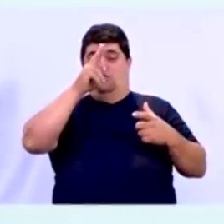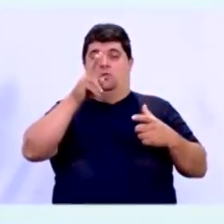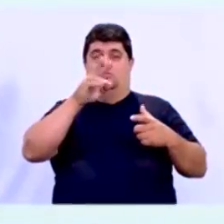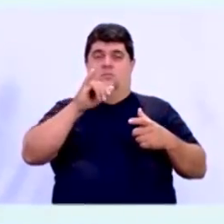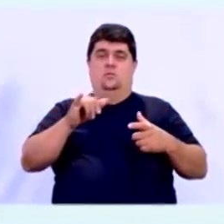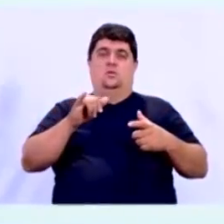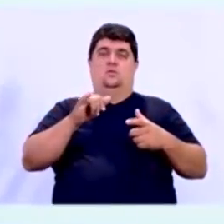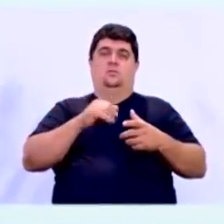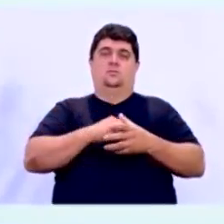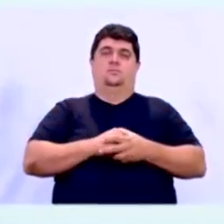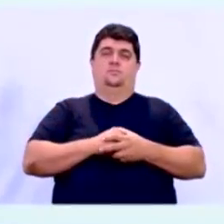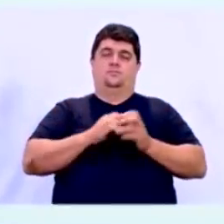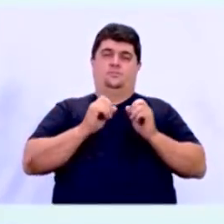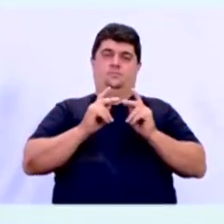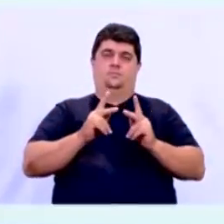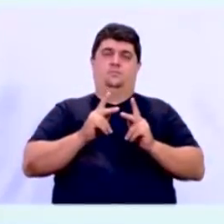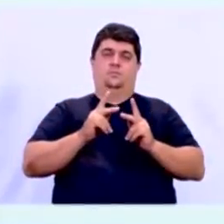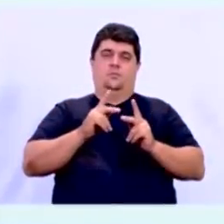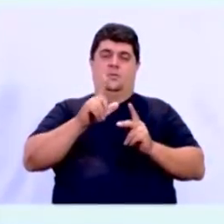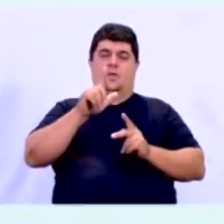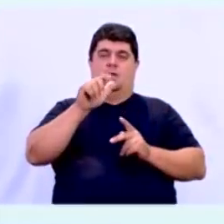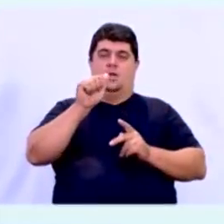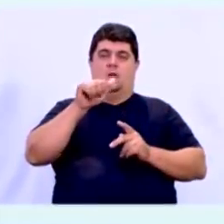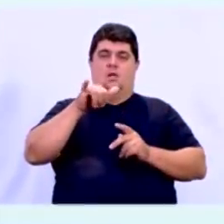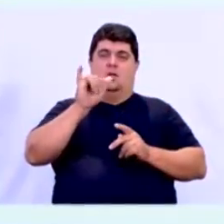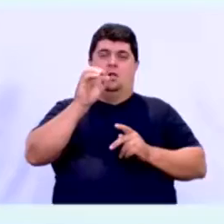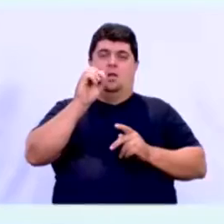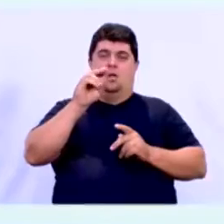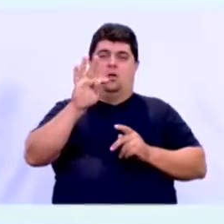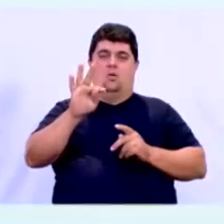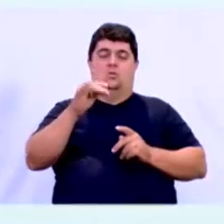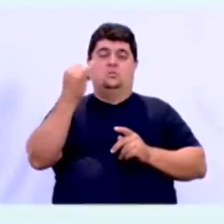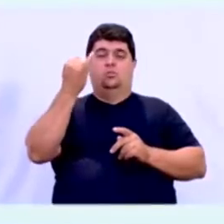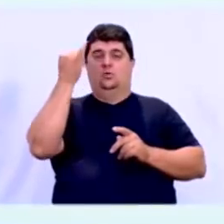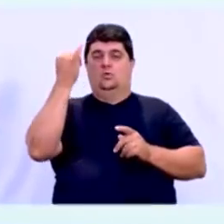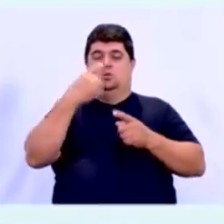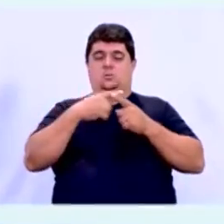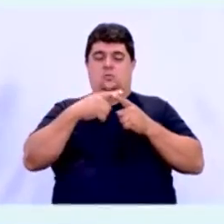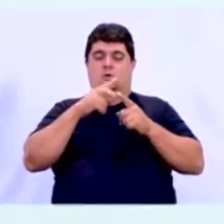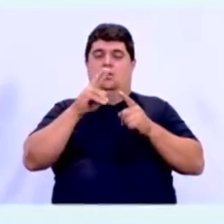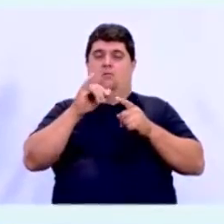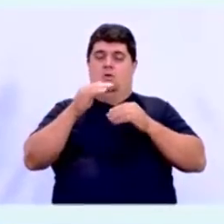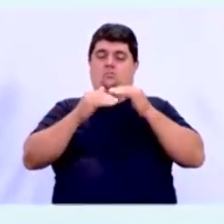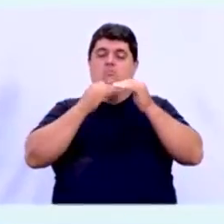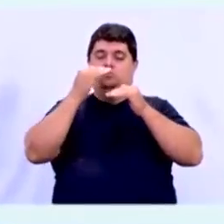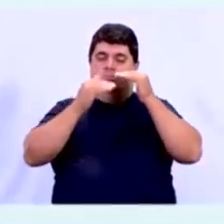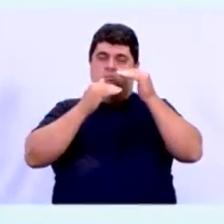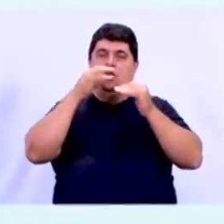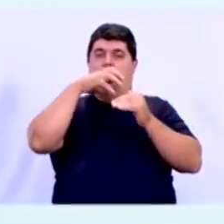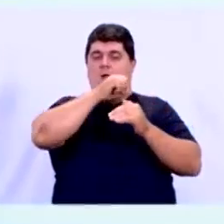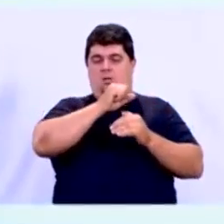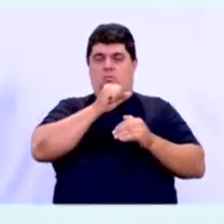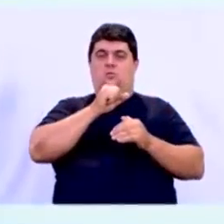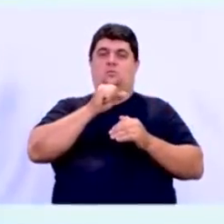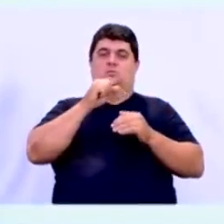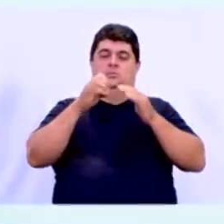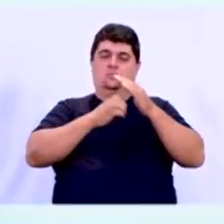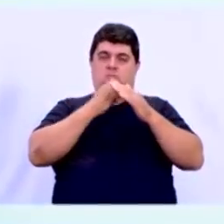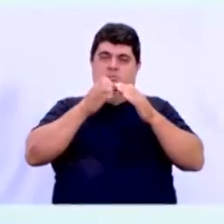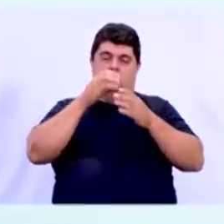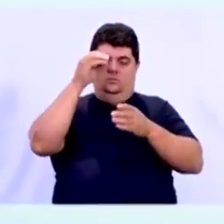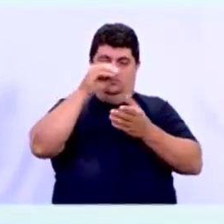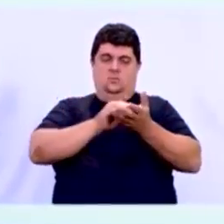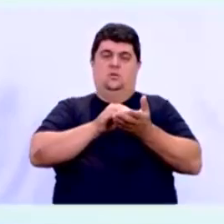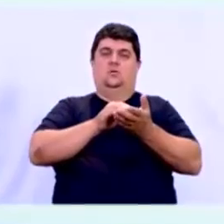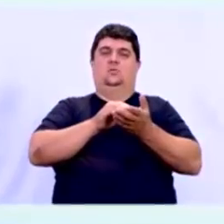que existem, ok? Então o layout é muito importante quando você pensa em desenvolver uma empresa e colocá-la